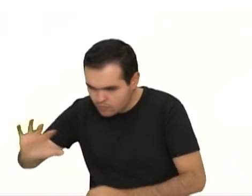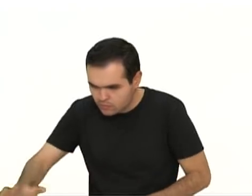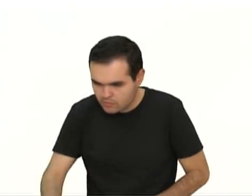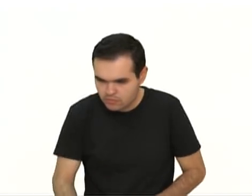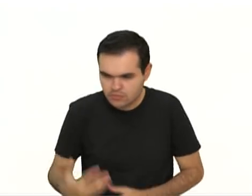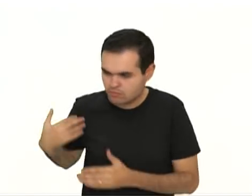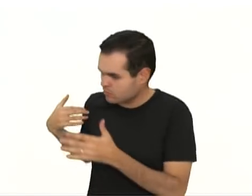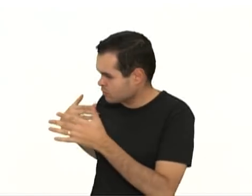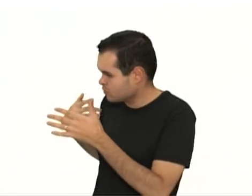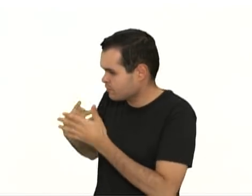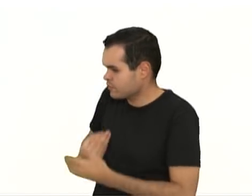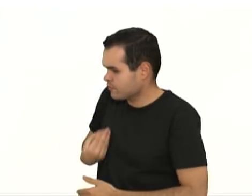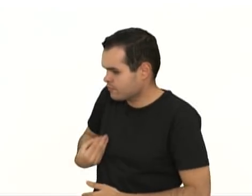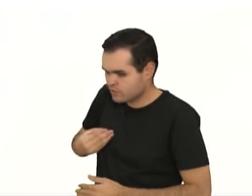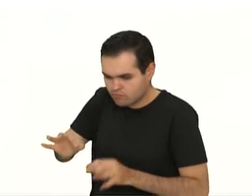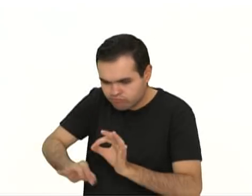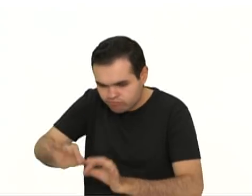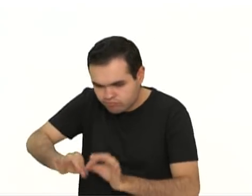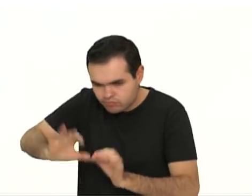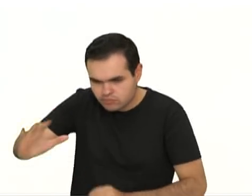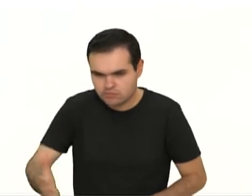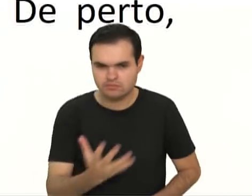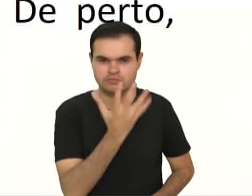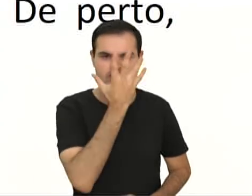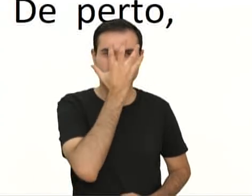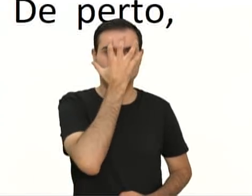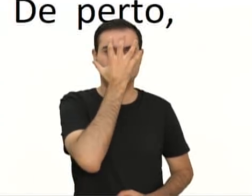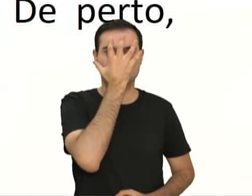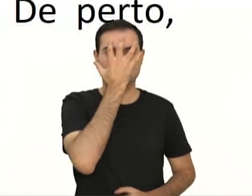vida, mesmo que não se concorde com ela.